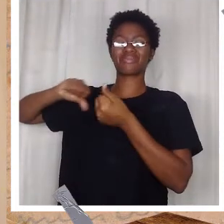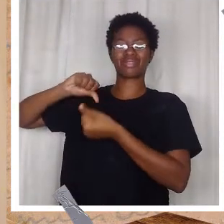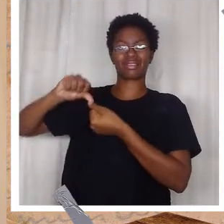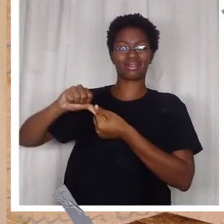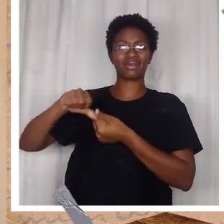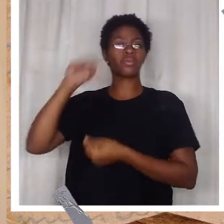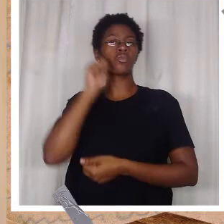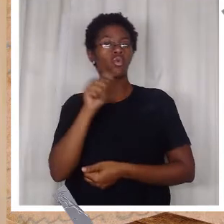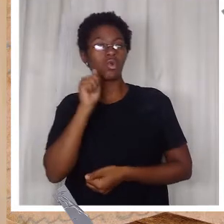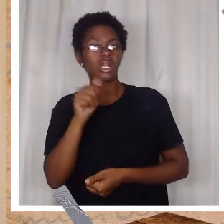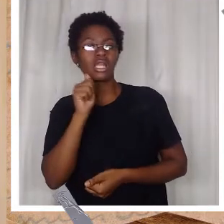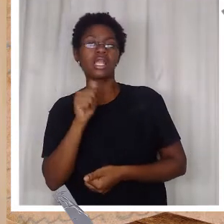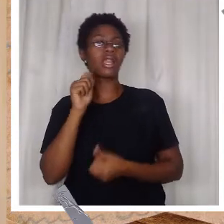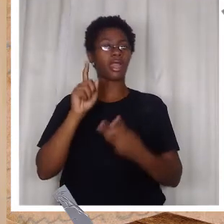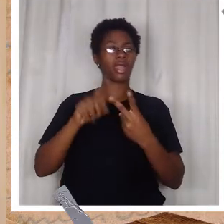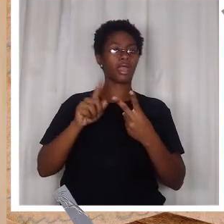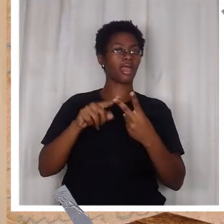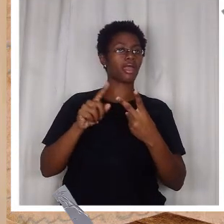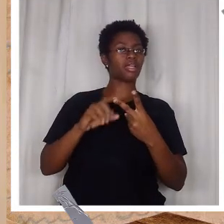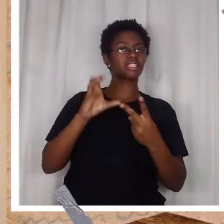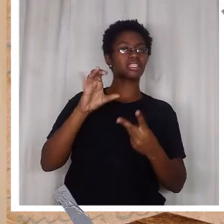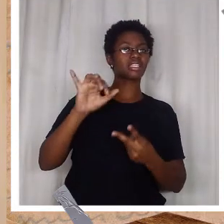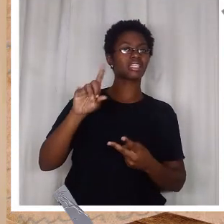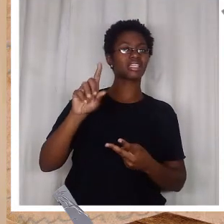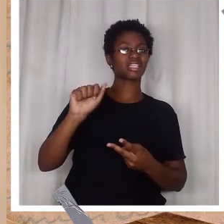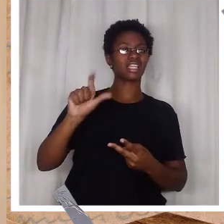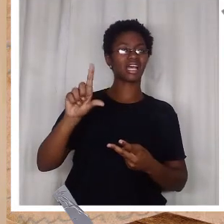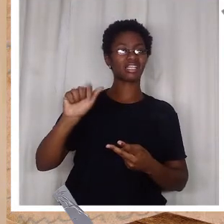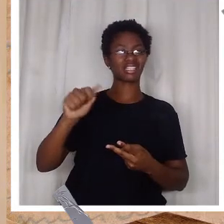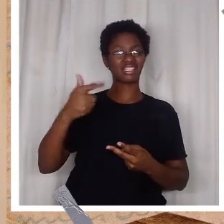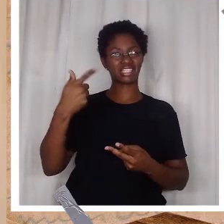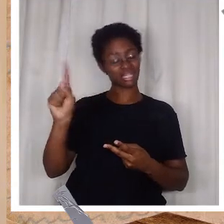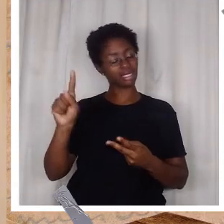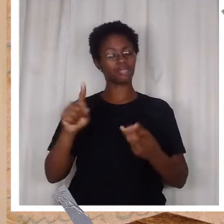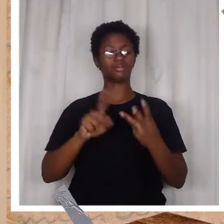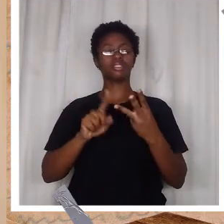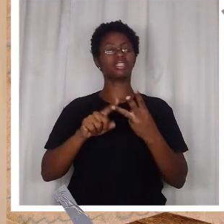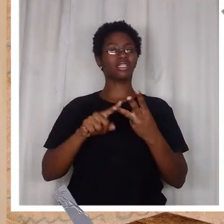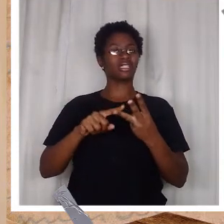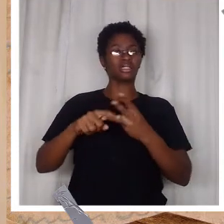Então, ela também serviu para mim, não de inspiração, mas de